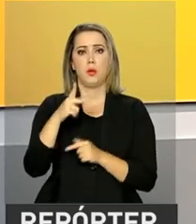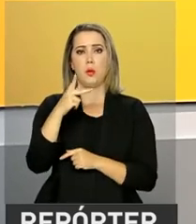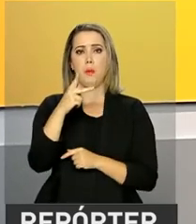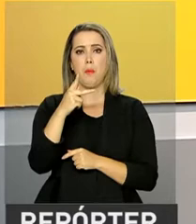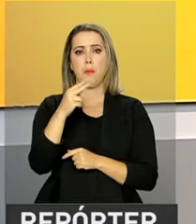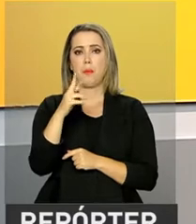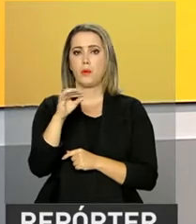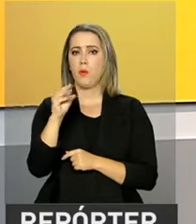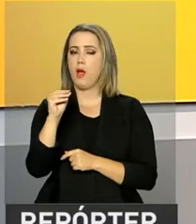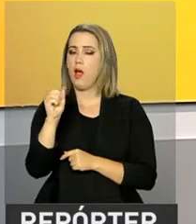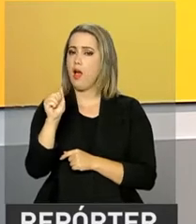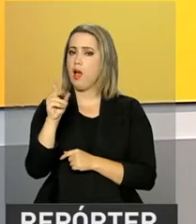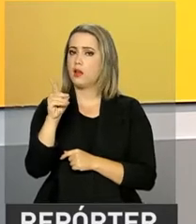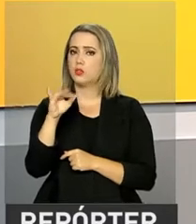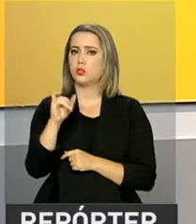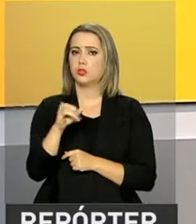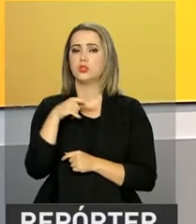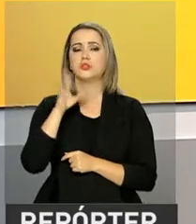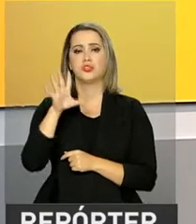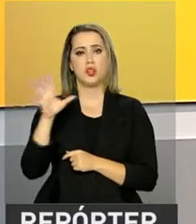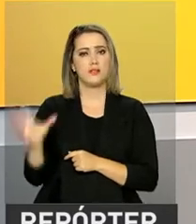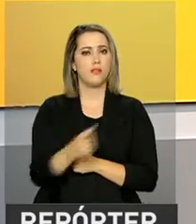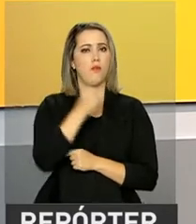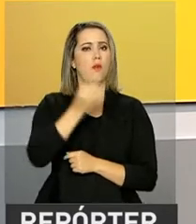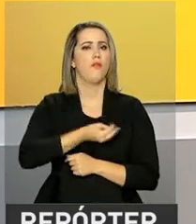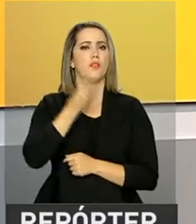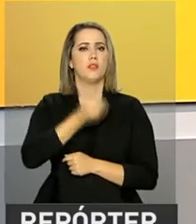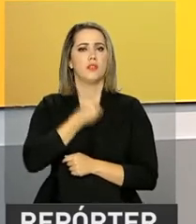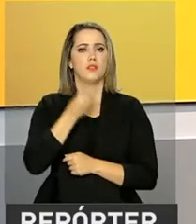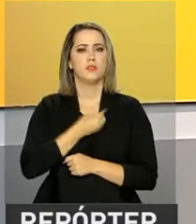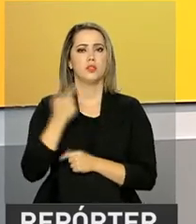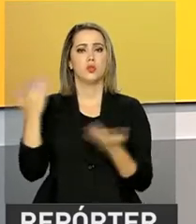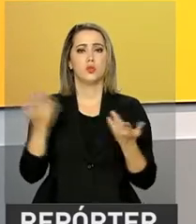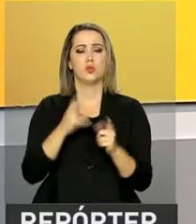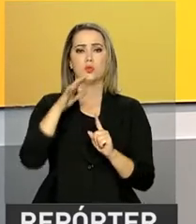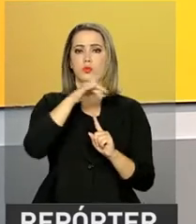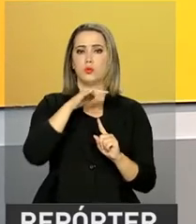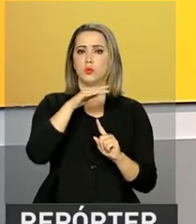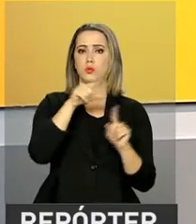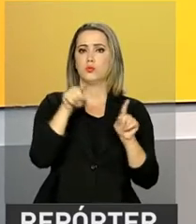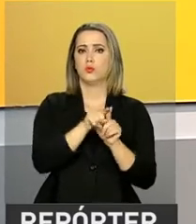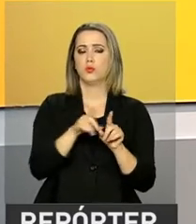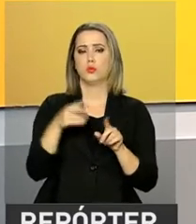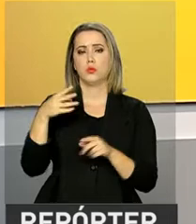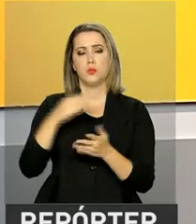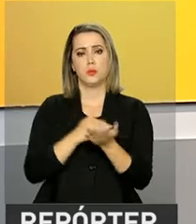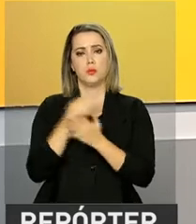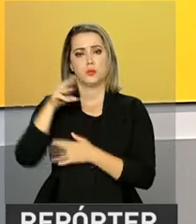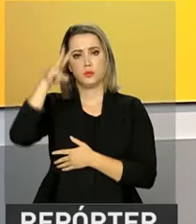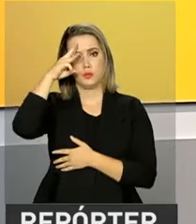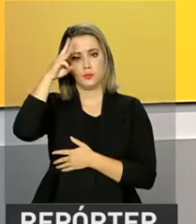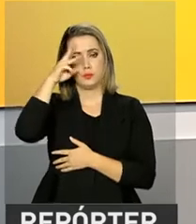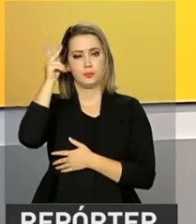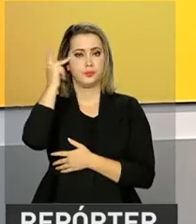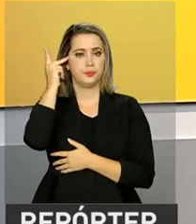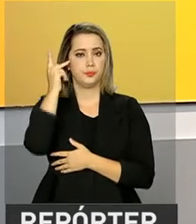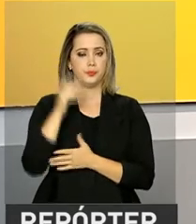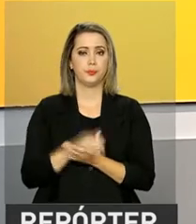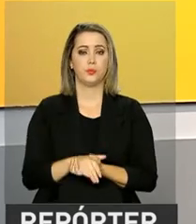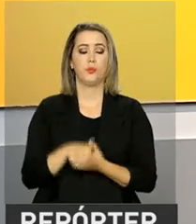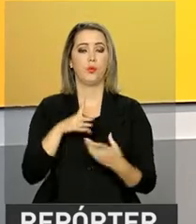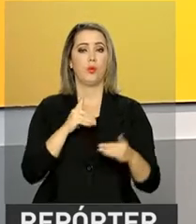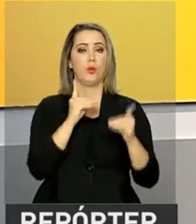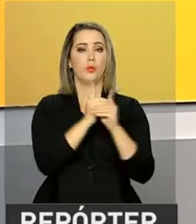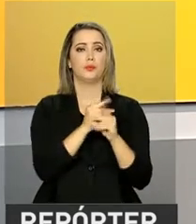muitas vidas. E exatamente esse exemplo foi levado para uma feira hospitalar que teve início nesta terça-feira em São